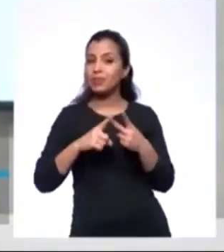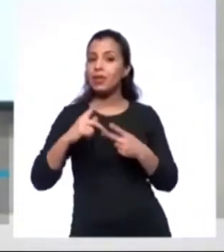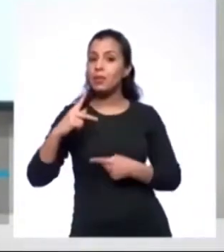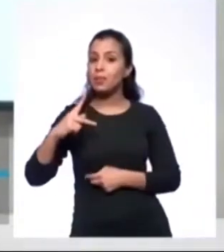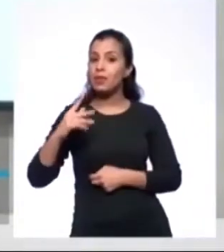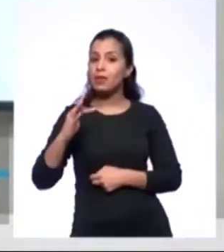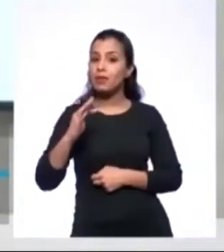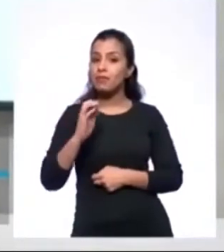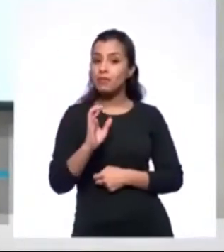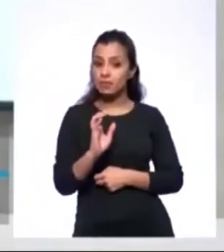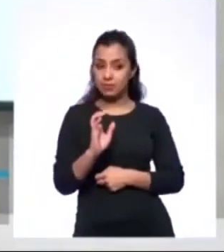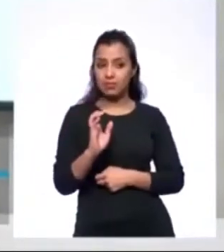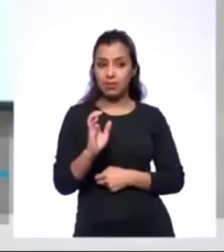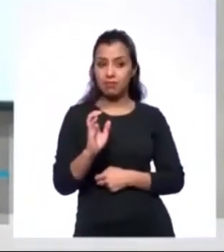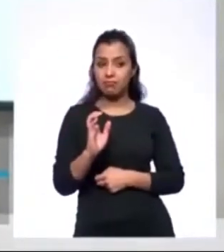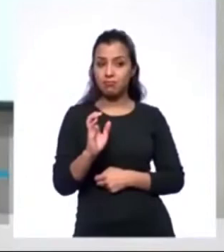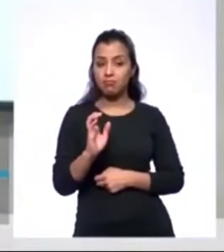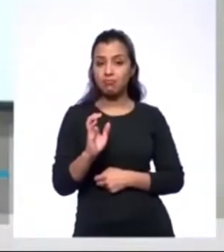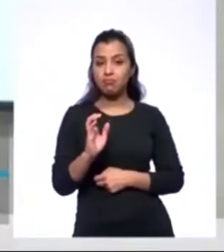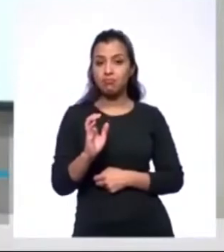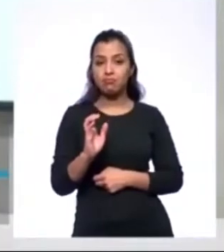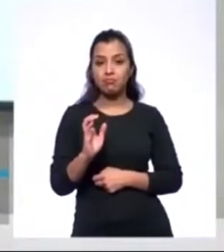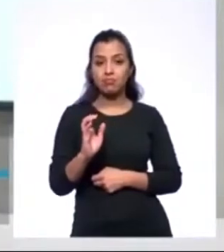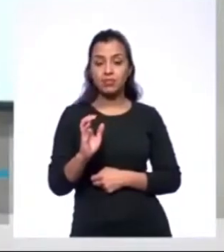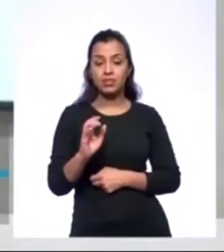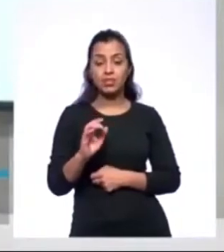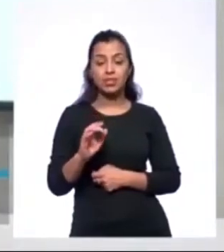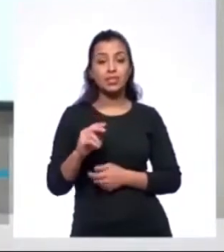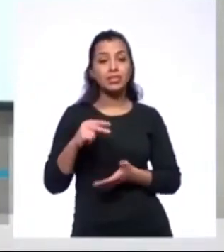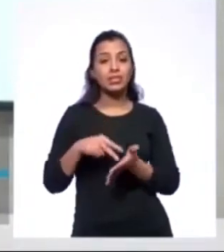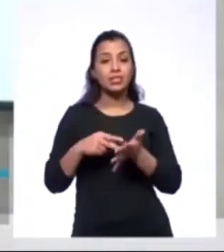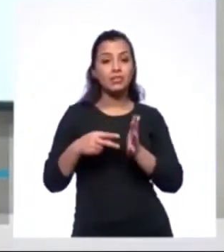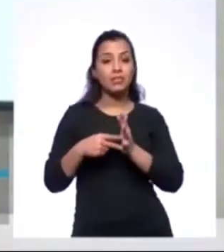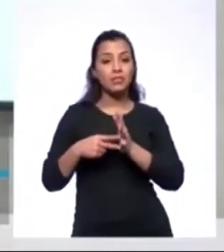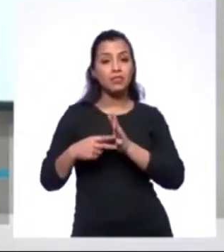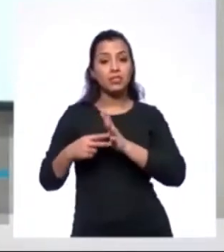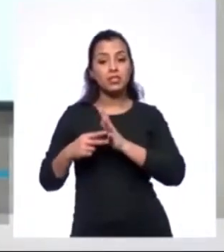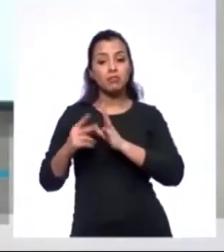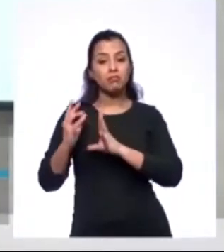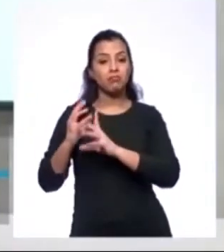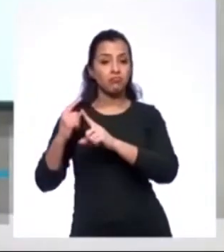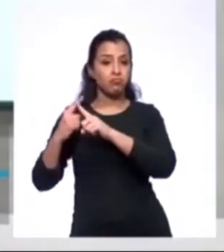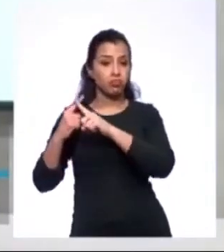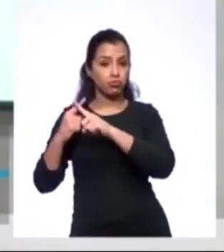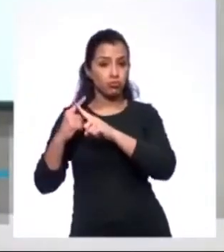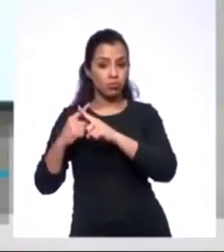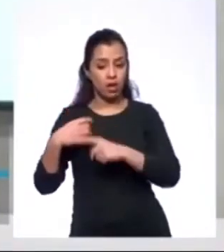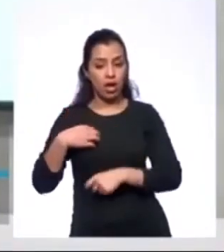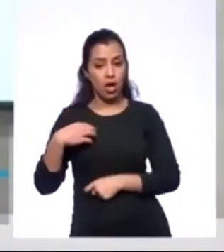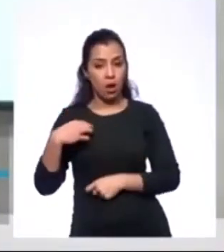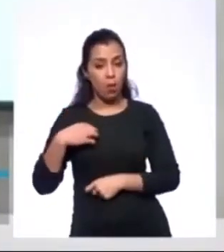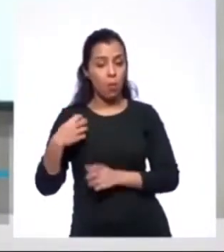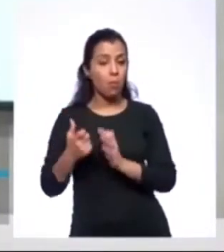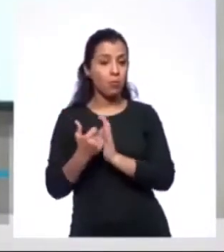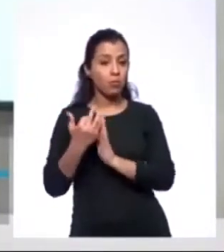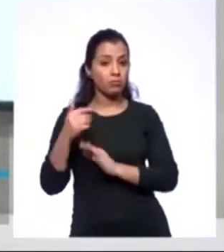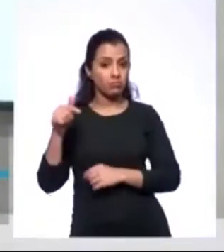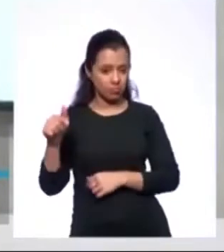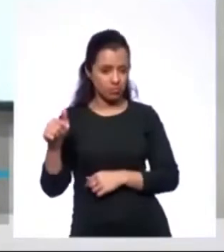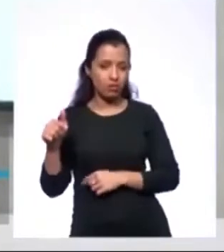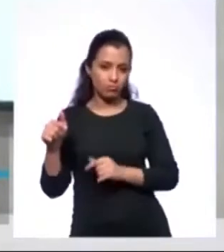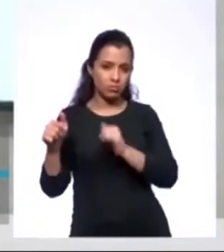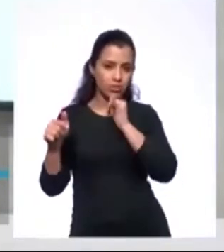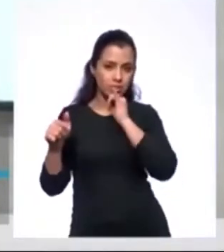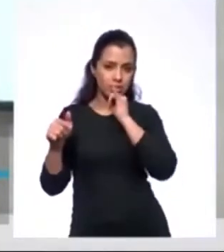da contagem que quando você multiplica a quantidade de possibilidade de roupa com a quantidade